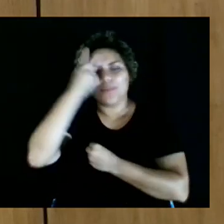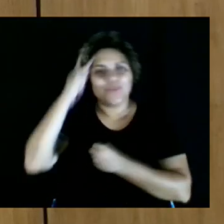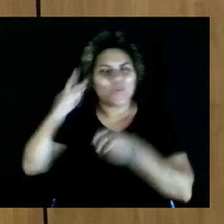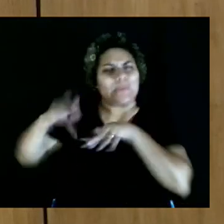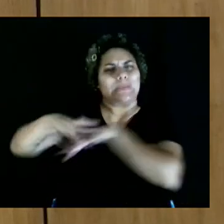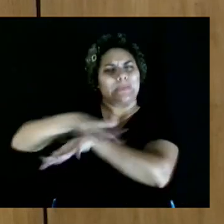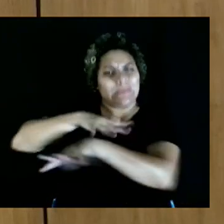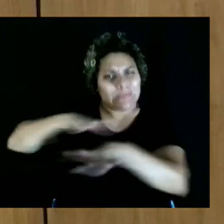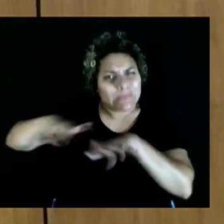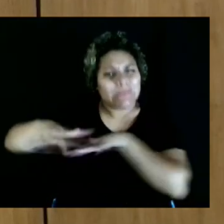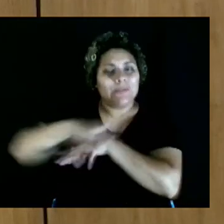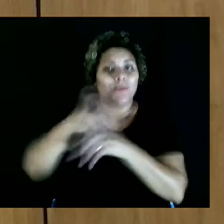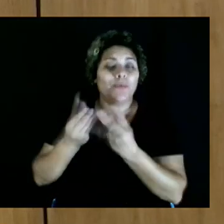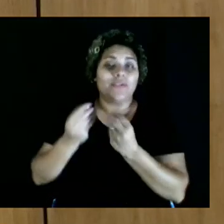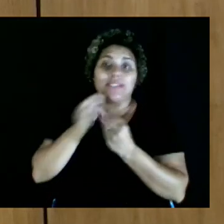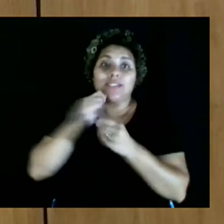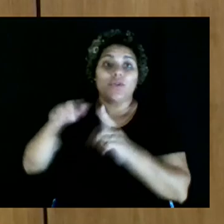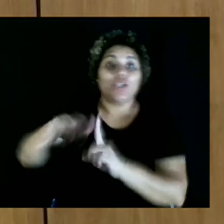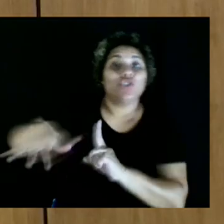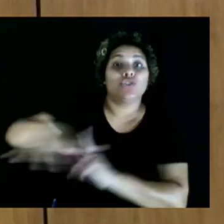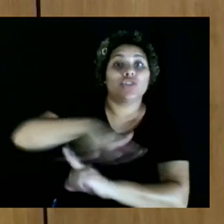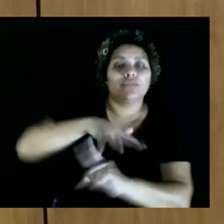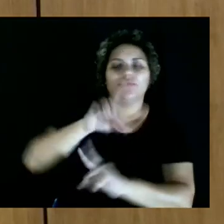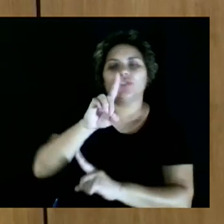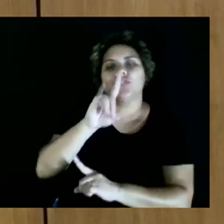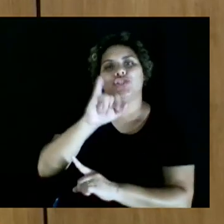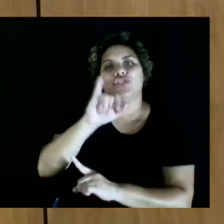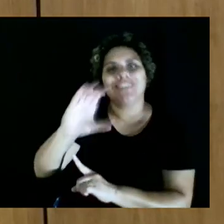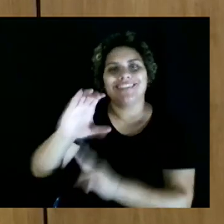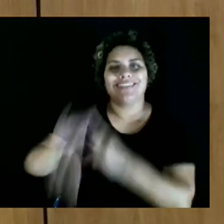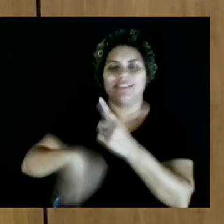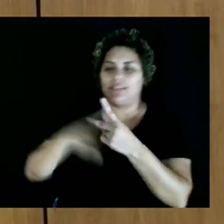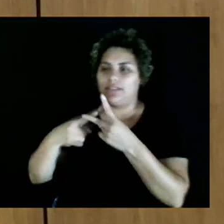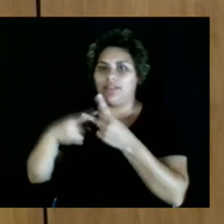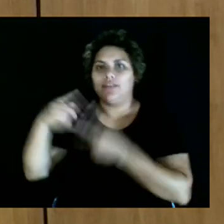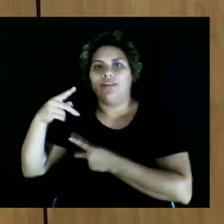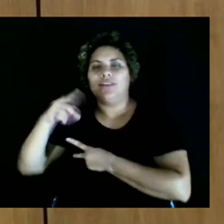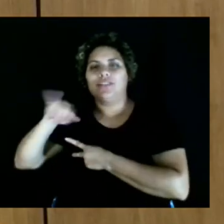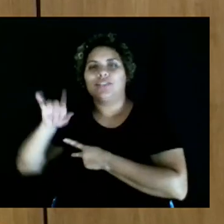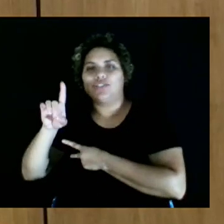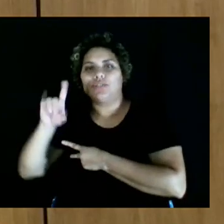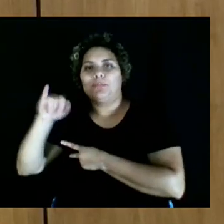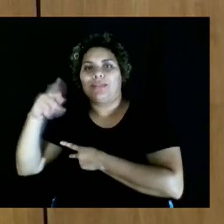a região dos diques, a região do Jardim Planalto, a região da Vila